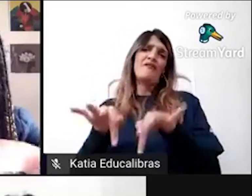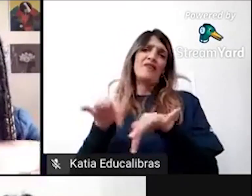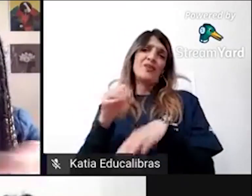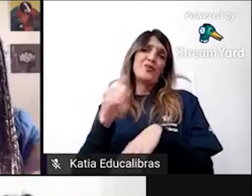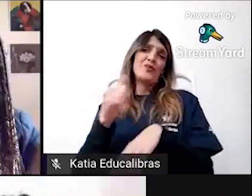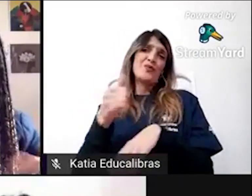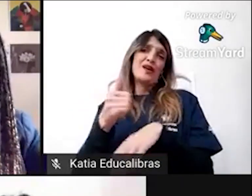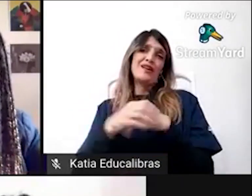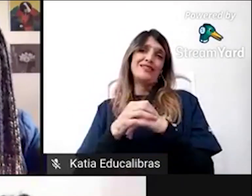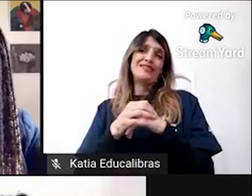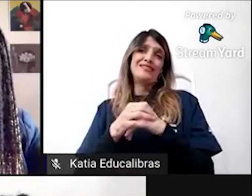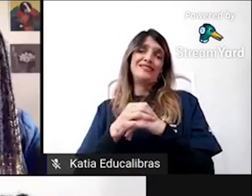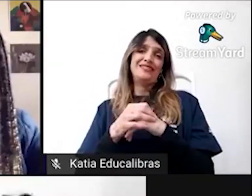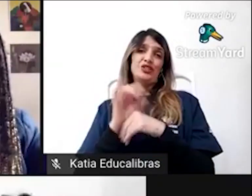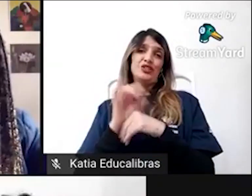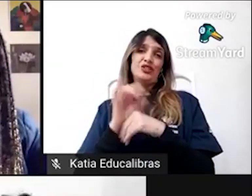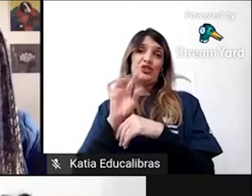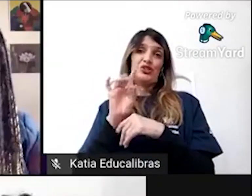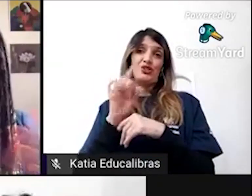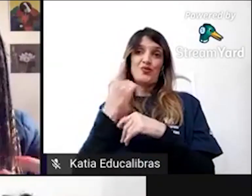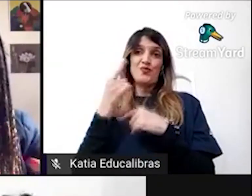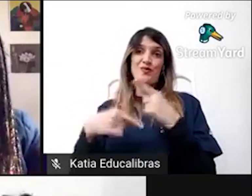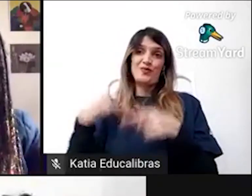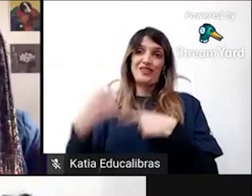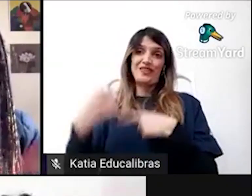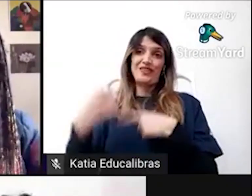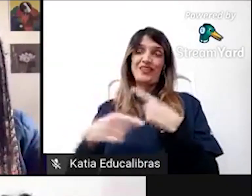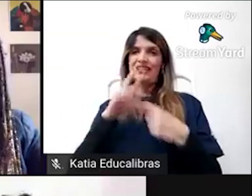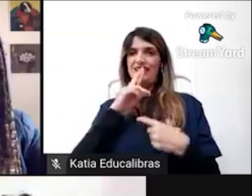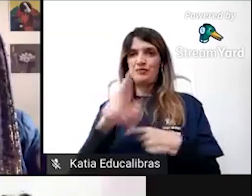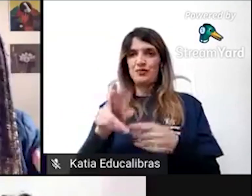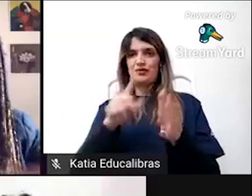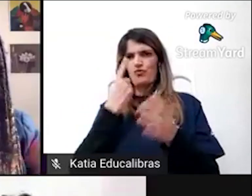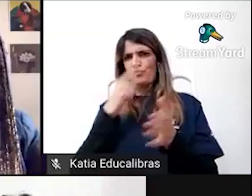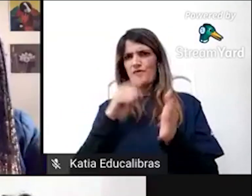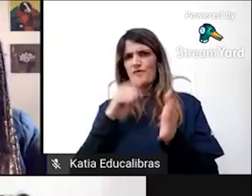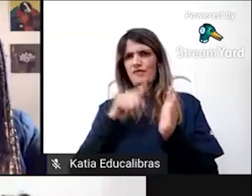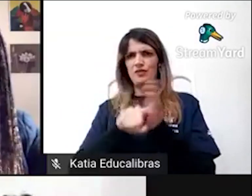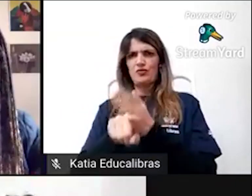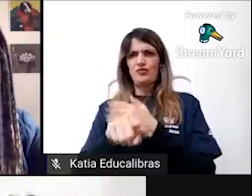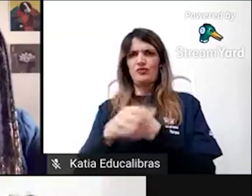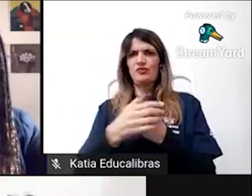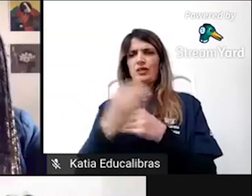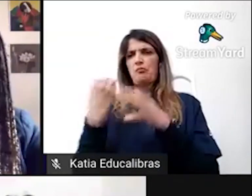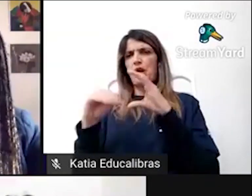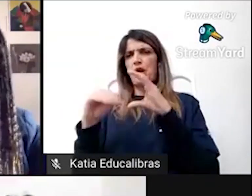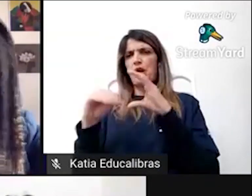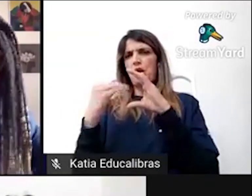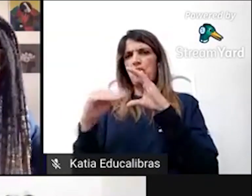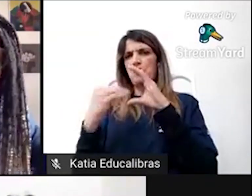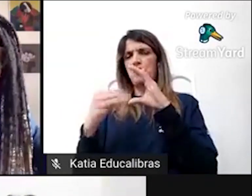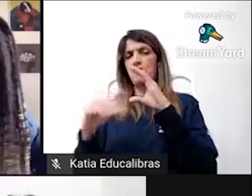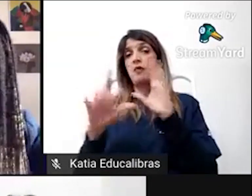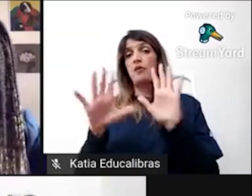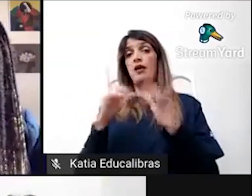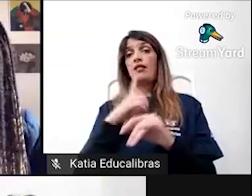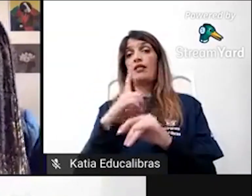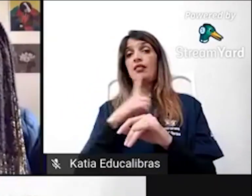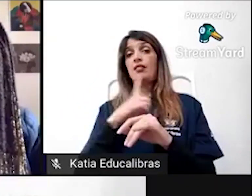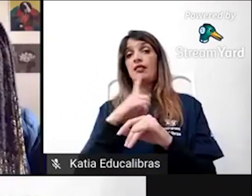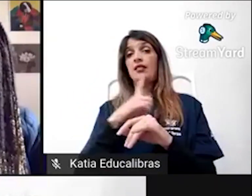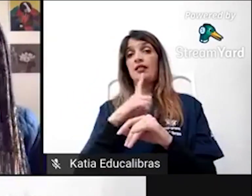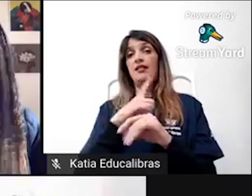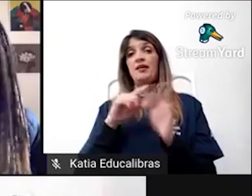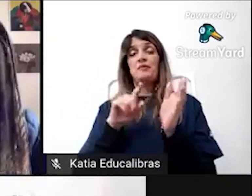dar mais essa rodada, aí vocês respondem essa questão, que tem muitos comentários, muitos elogios, mas surgiu essa questão, e aí a